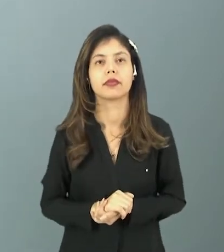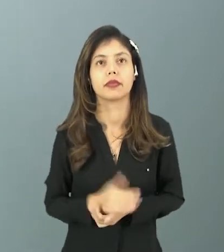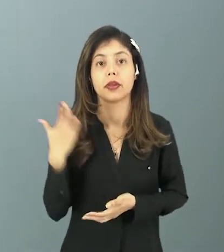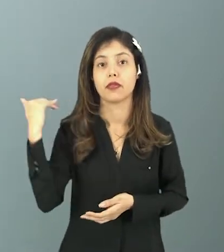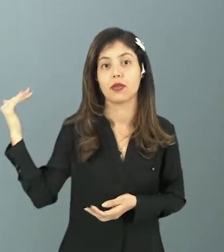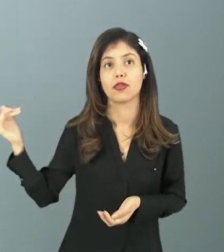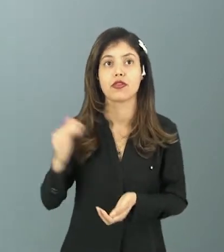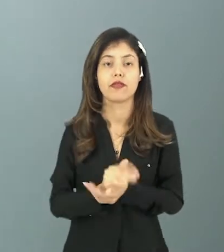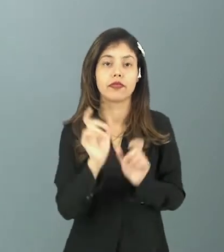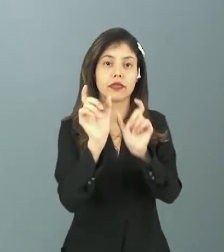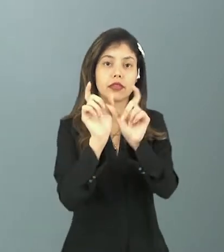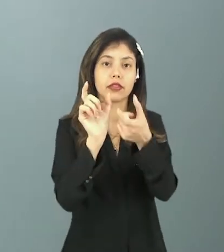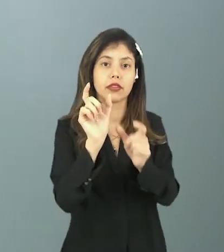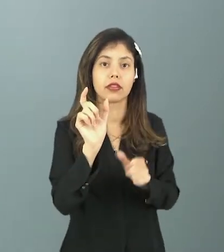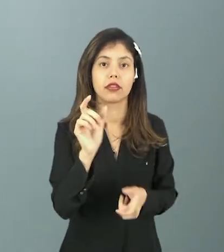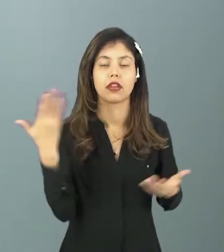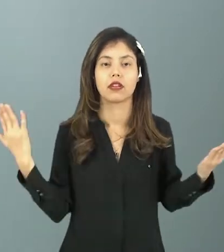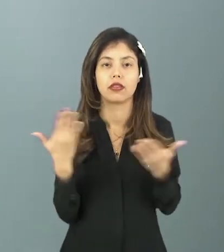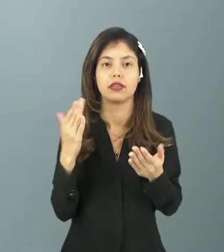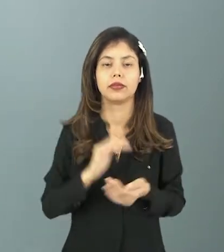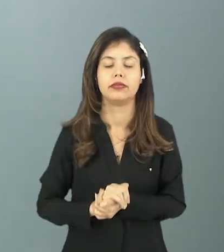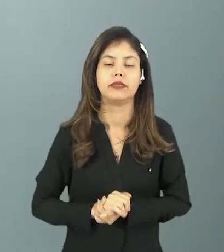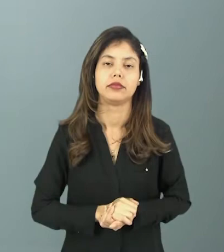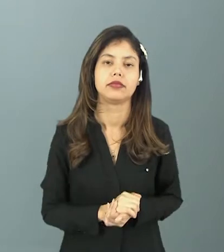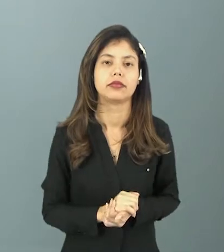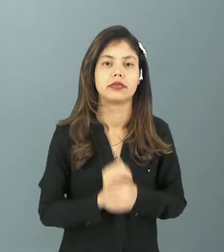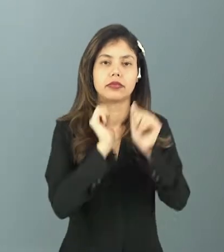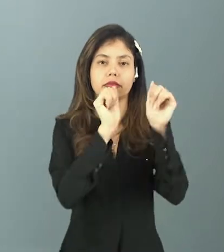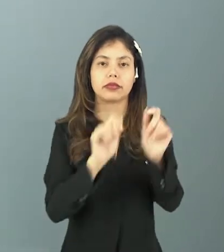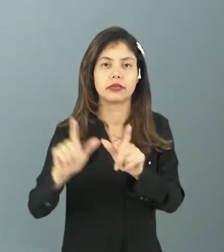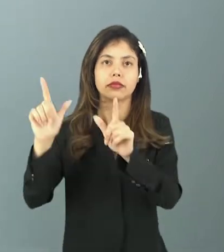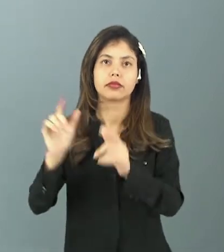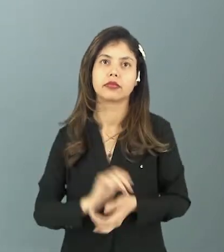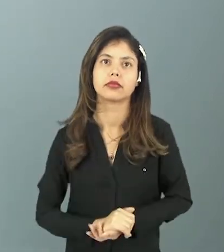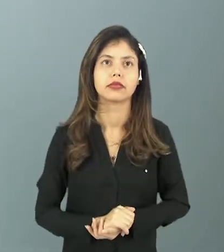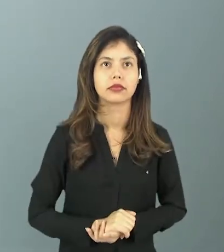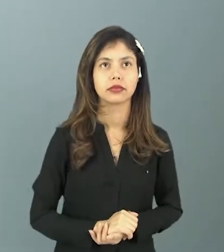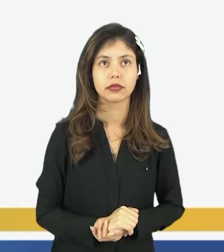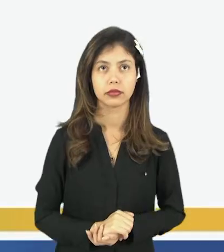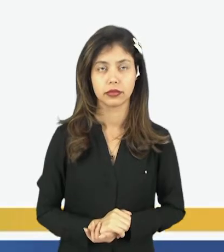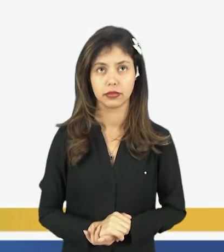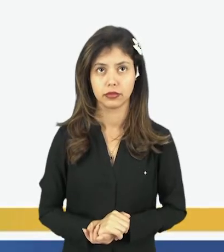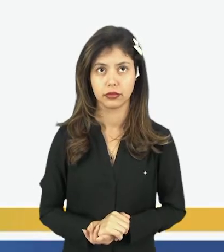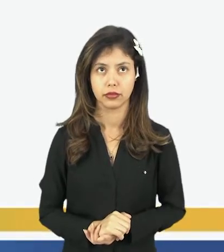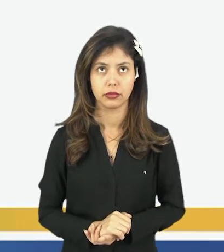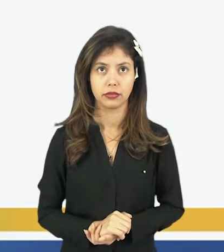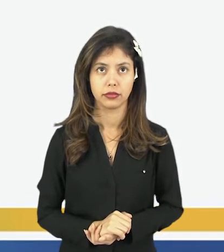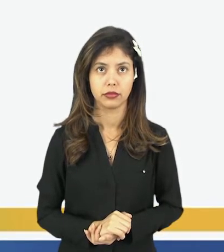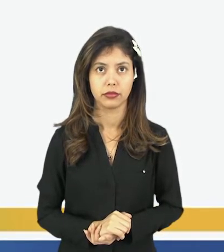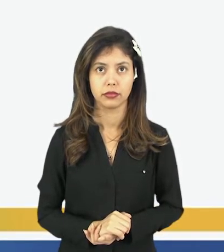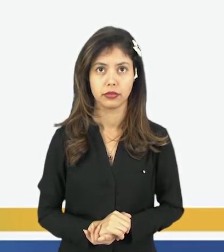famoso verbete que a gente está trabalhando agora, tá? Acompanha comigo aí na tela para a gente ver o exemplo.